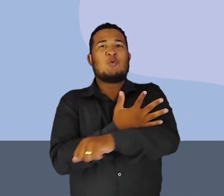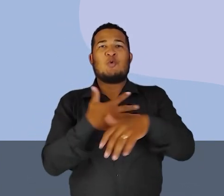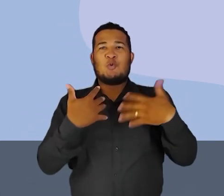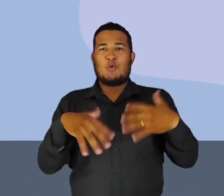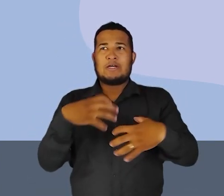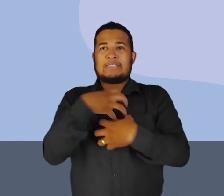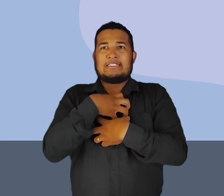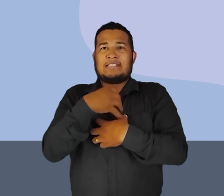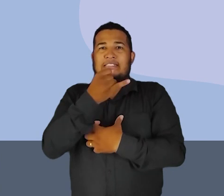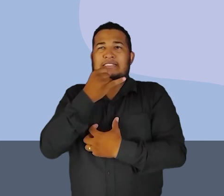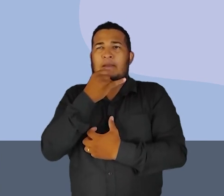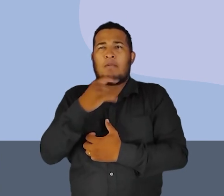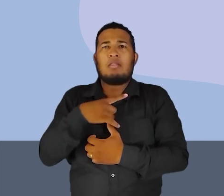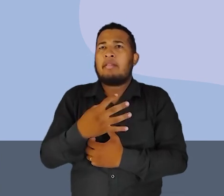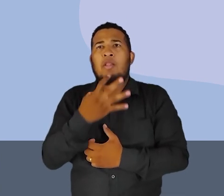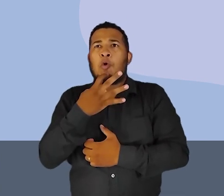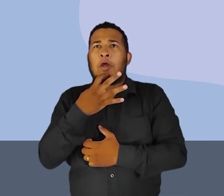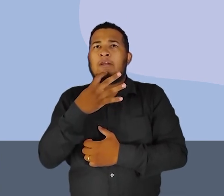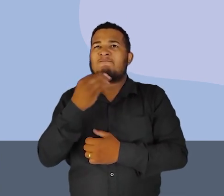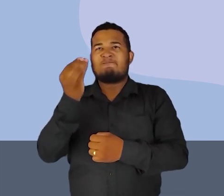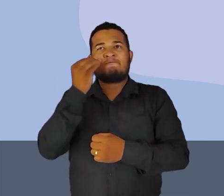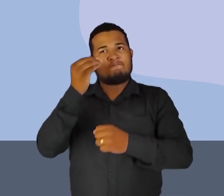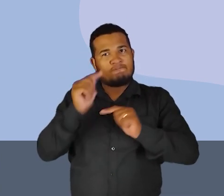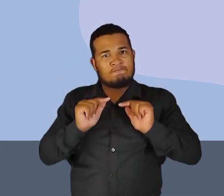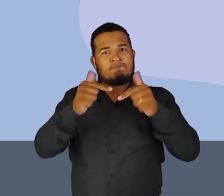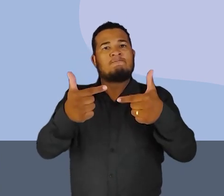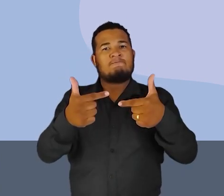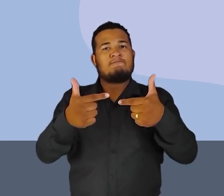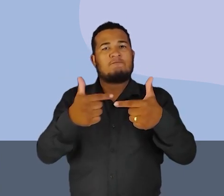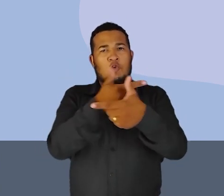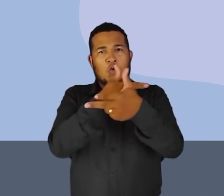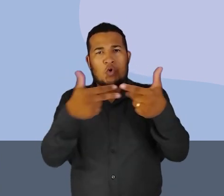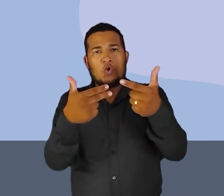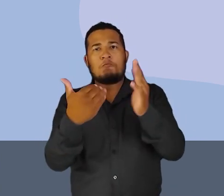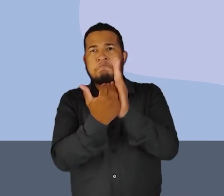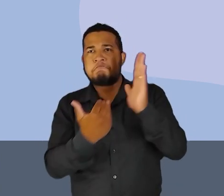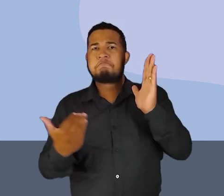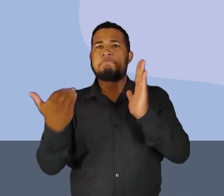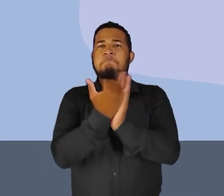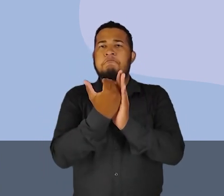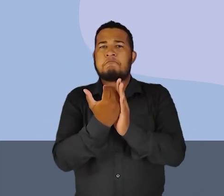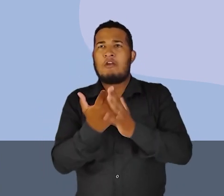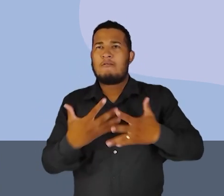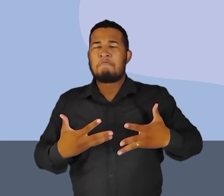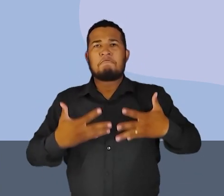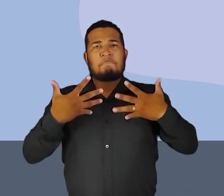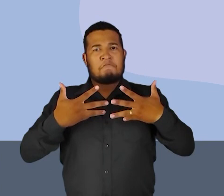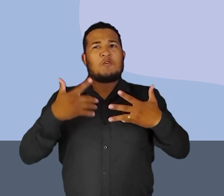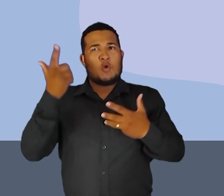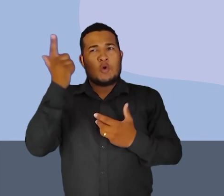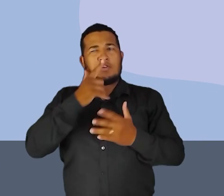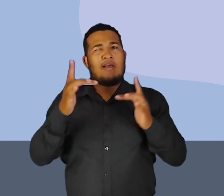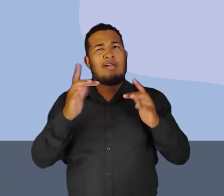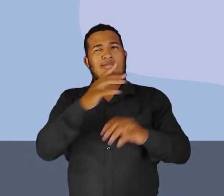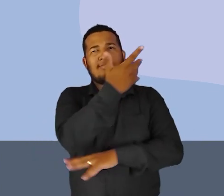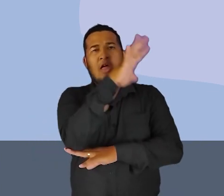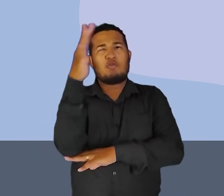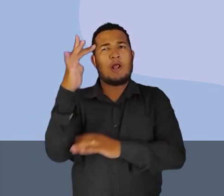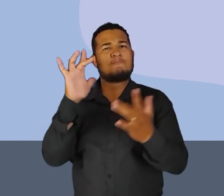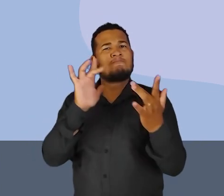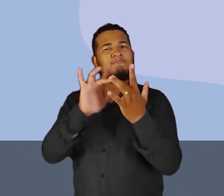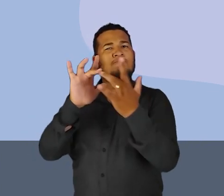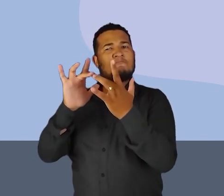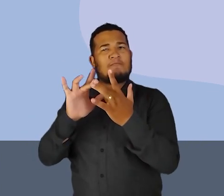o medo de enfrentar o desconhecido, a alegria de superar um obstáculo, a agradável sensação de entrar em contato com a natureza